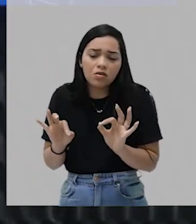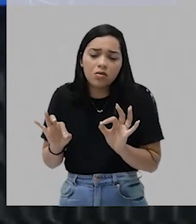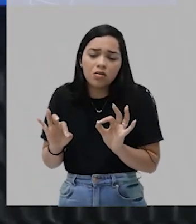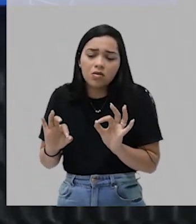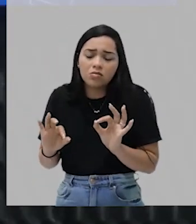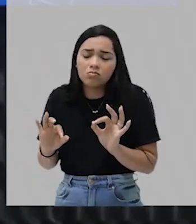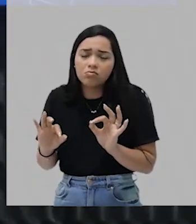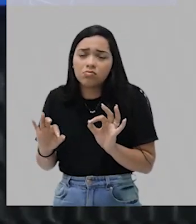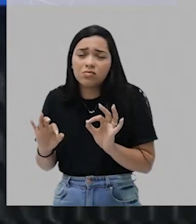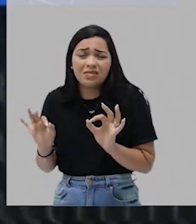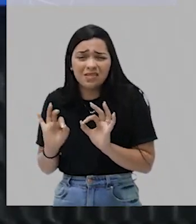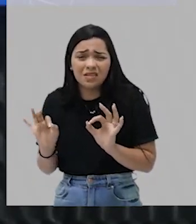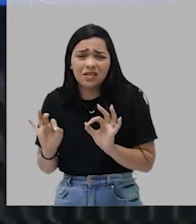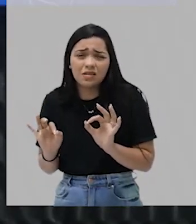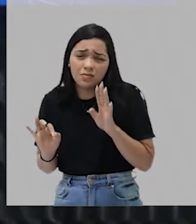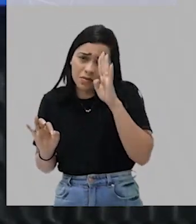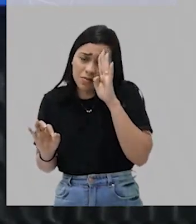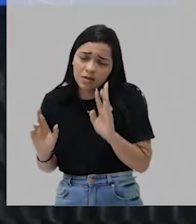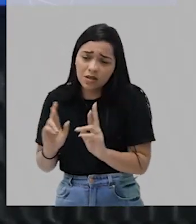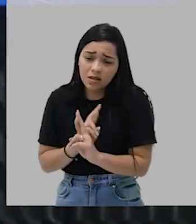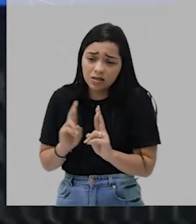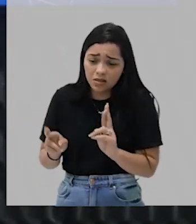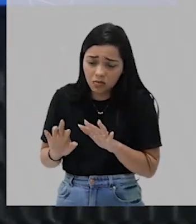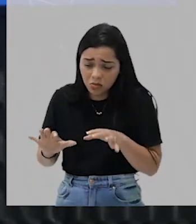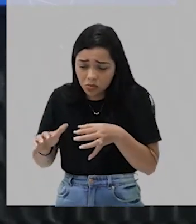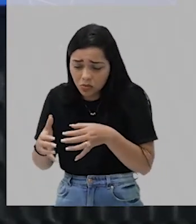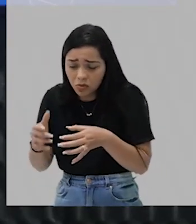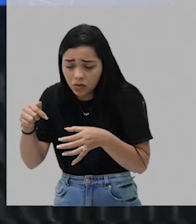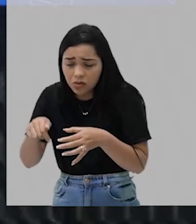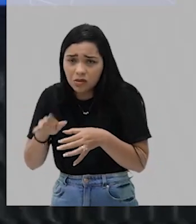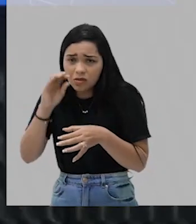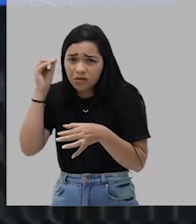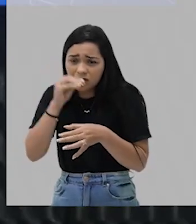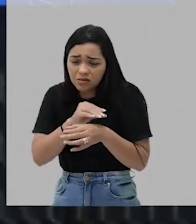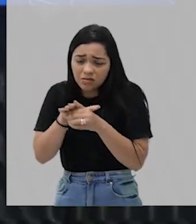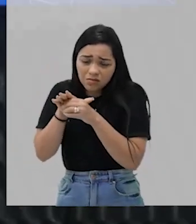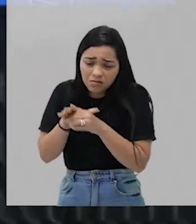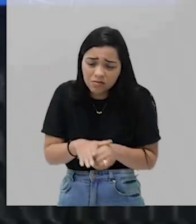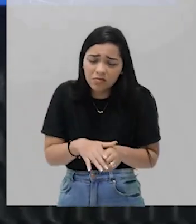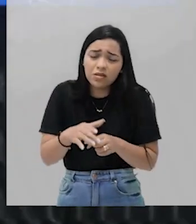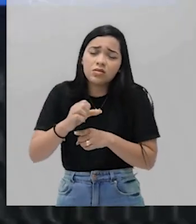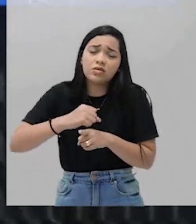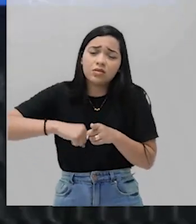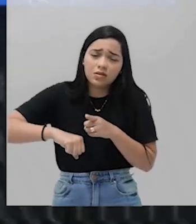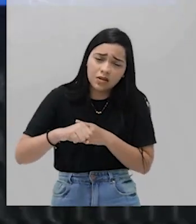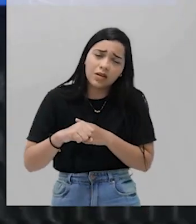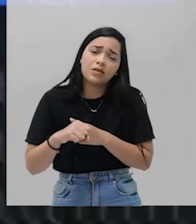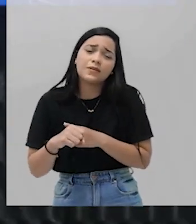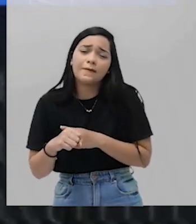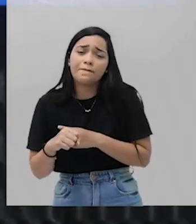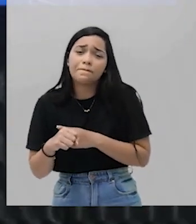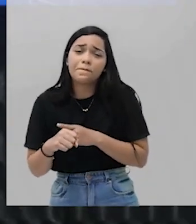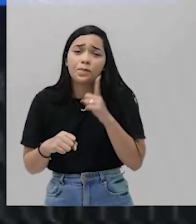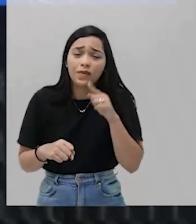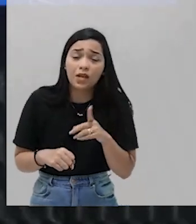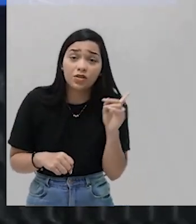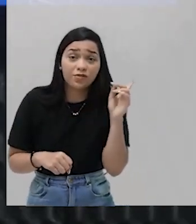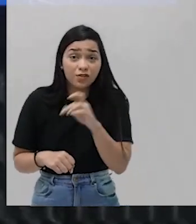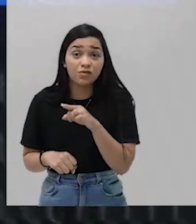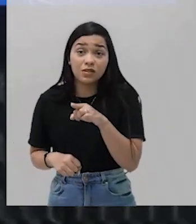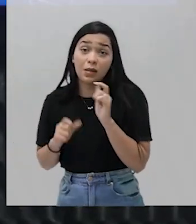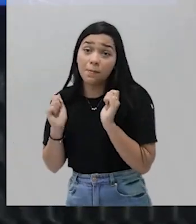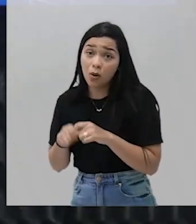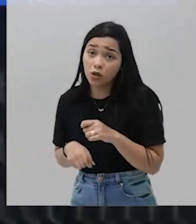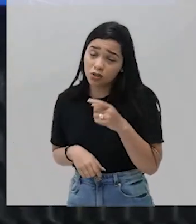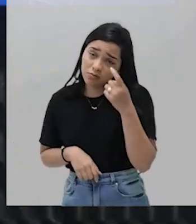normas constitucionais, principalmente em relação a essas minorias fragilizadas, oprimidas da sociedade, dificilmente você